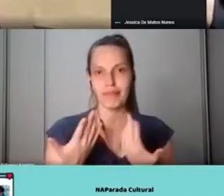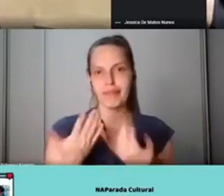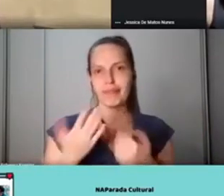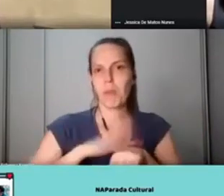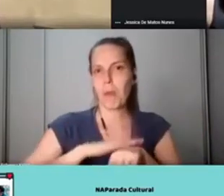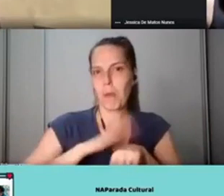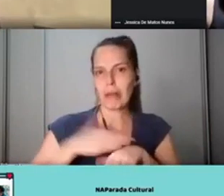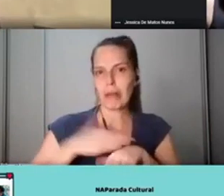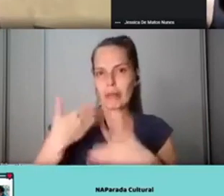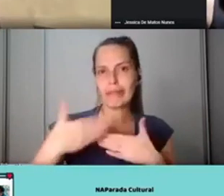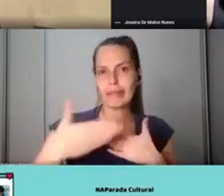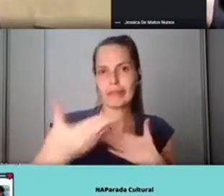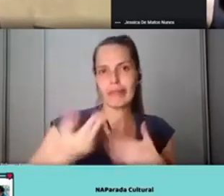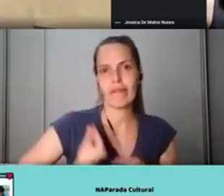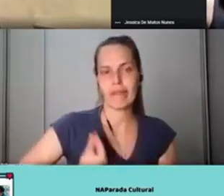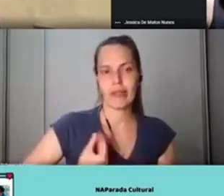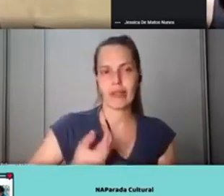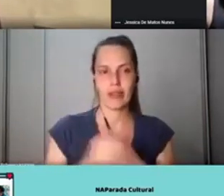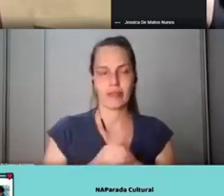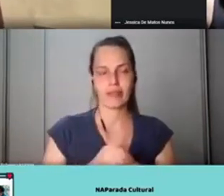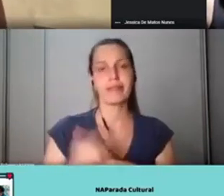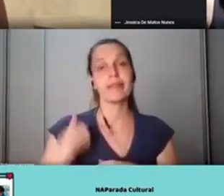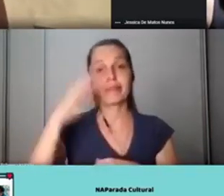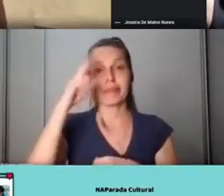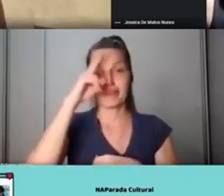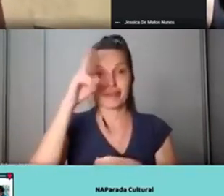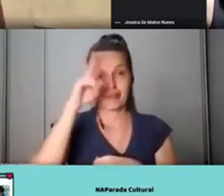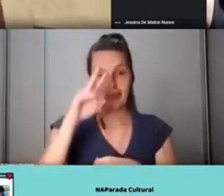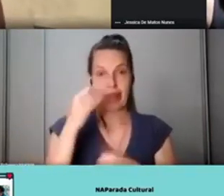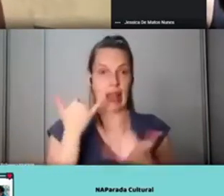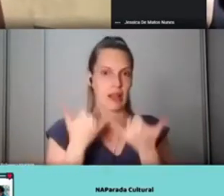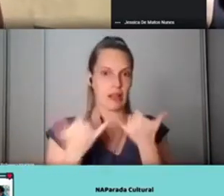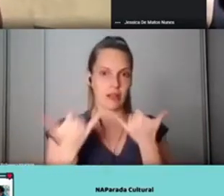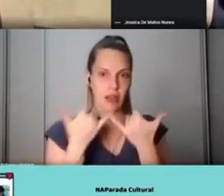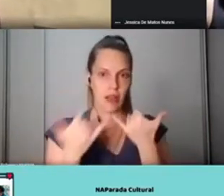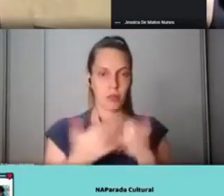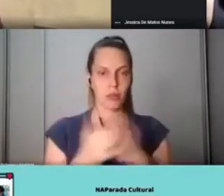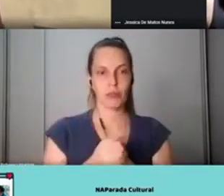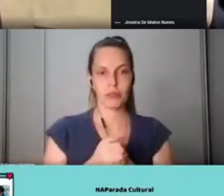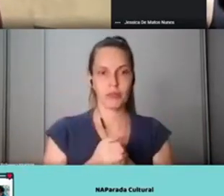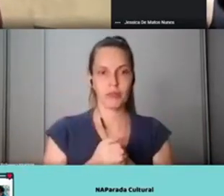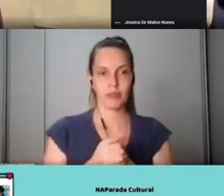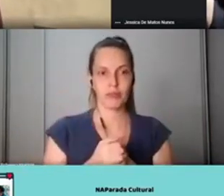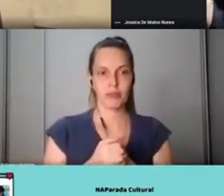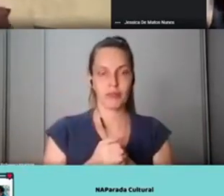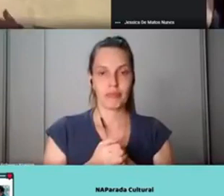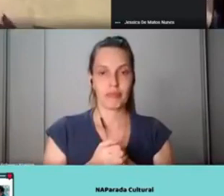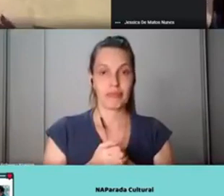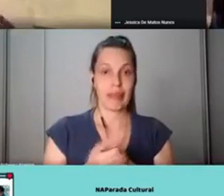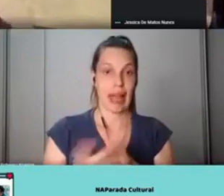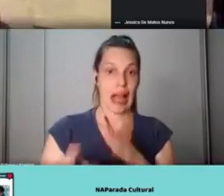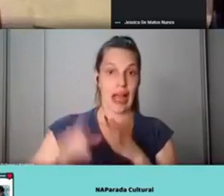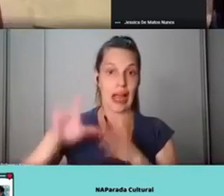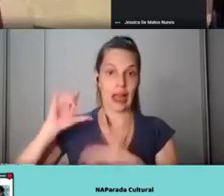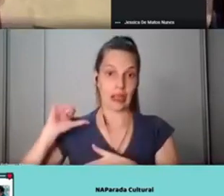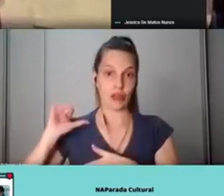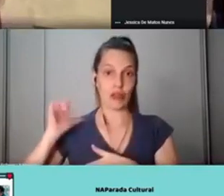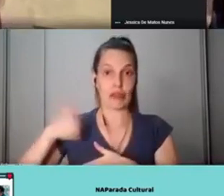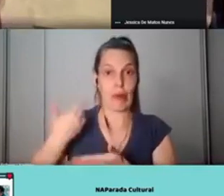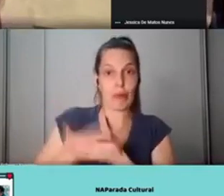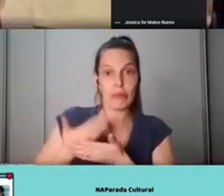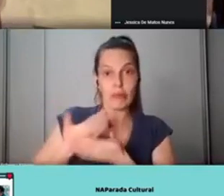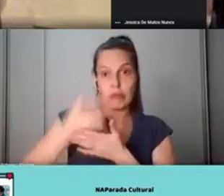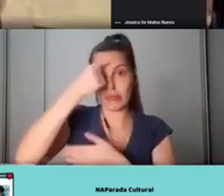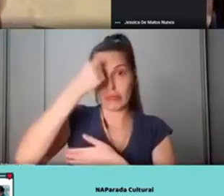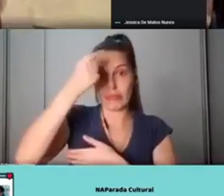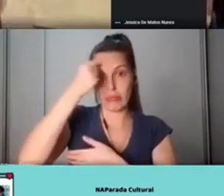Então, me lembro que, por exemplo, uma das coisas que eu adquiri na faculdade foi o gosto